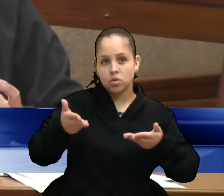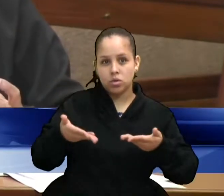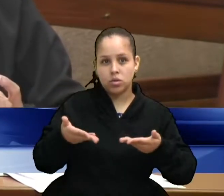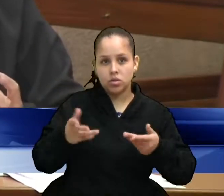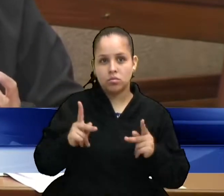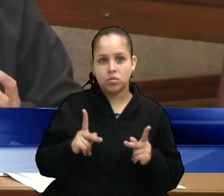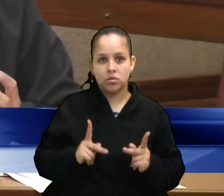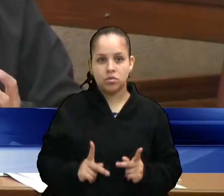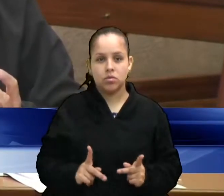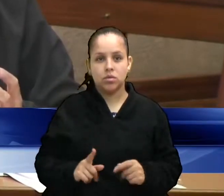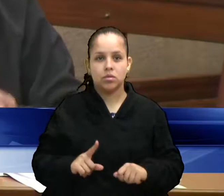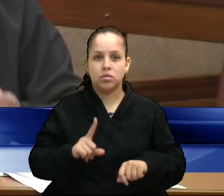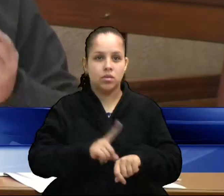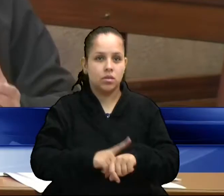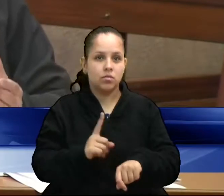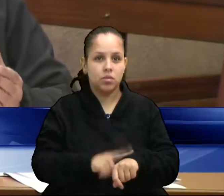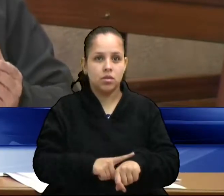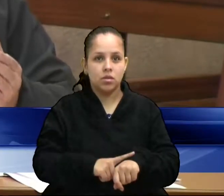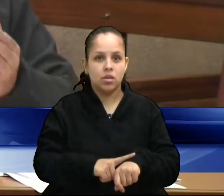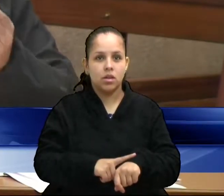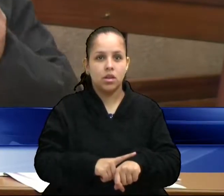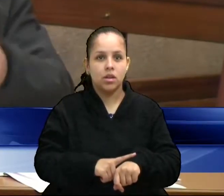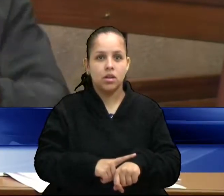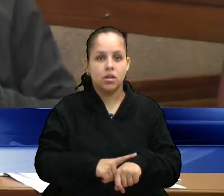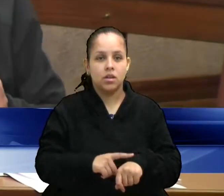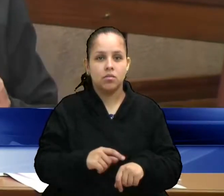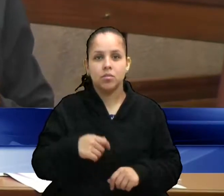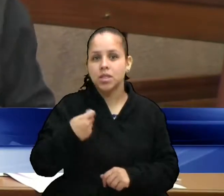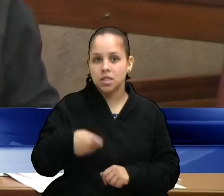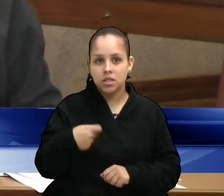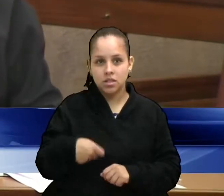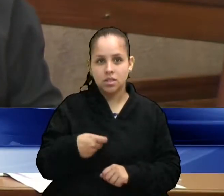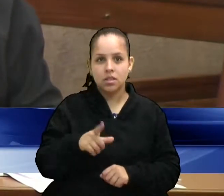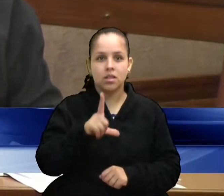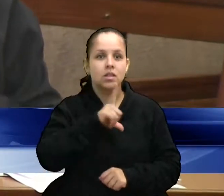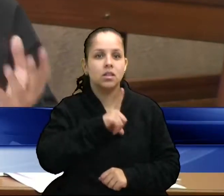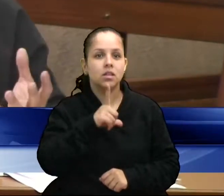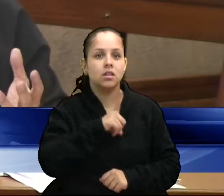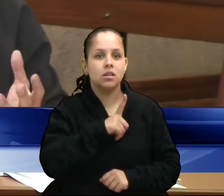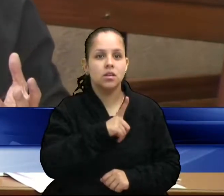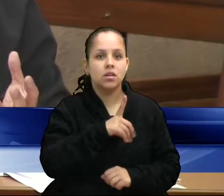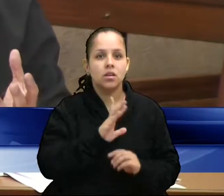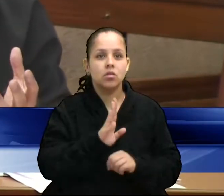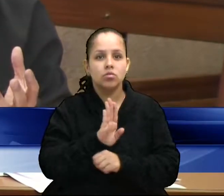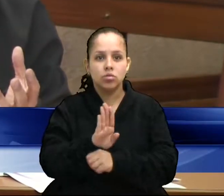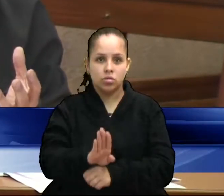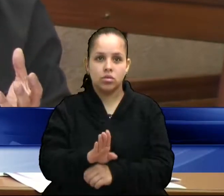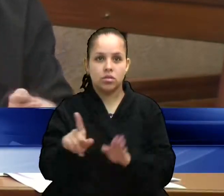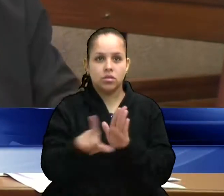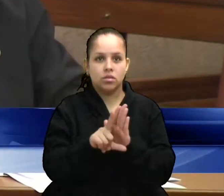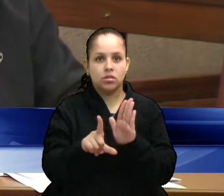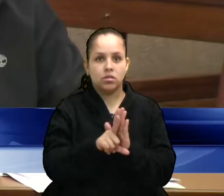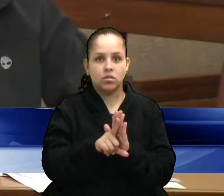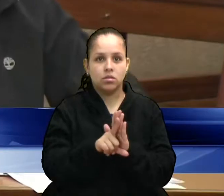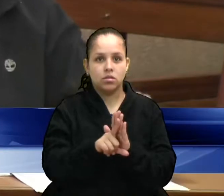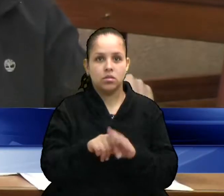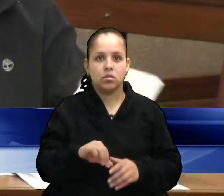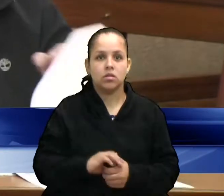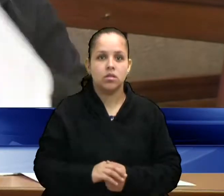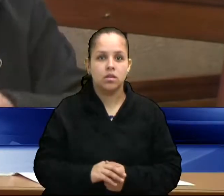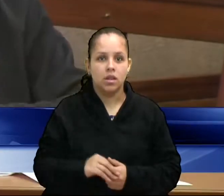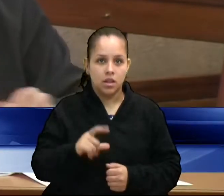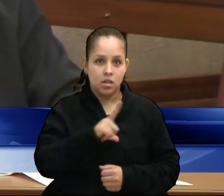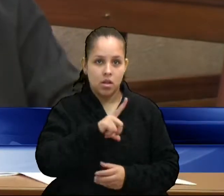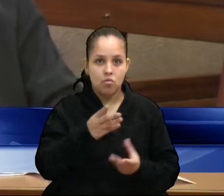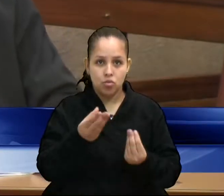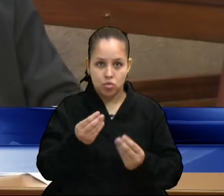guerreiros todo esse tempo, tem que ter o atendimento na legislação. E é possível fazer isso, né? Só tem que ter muito